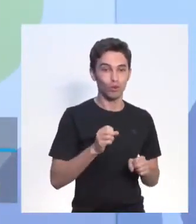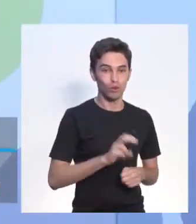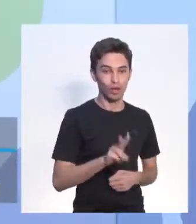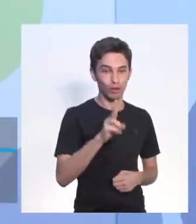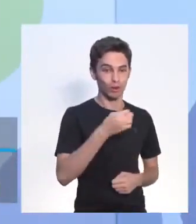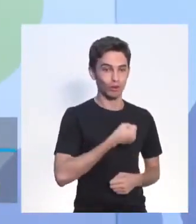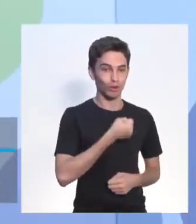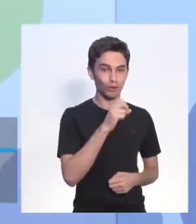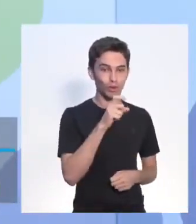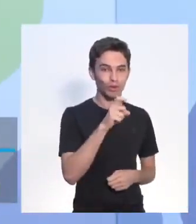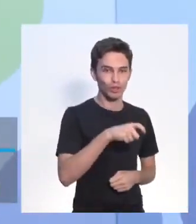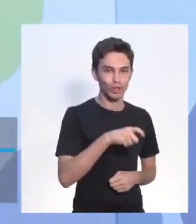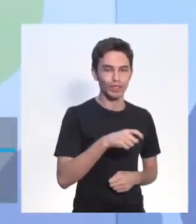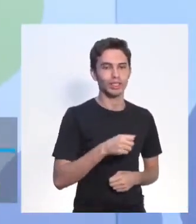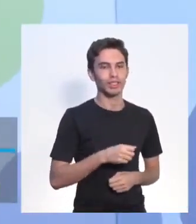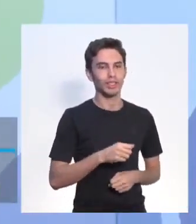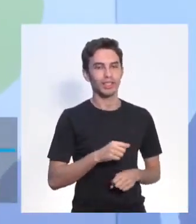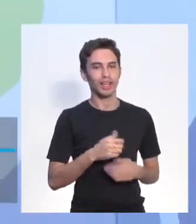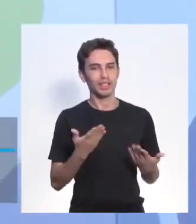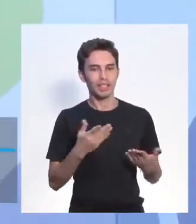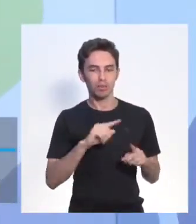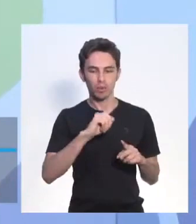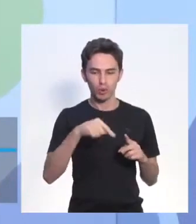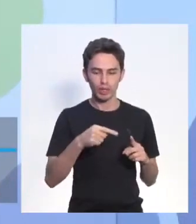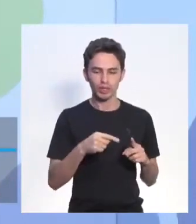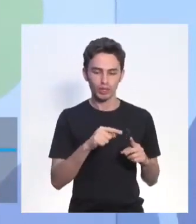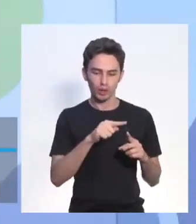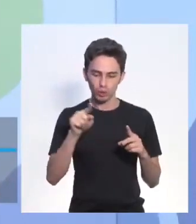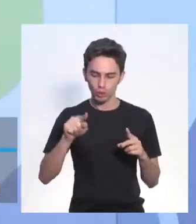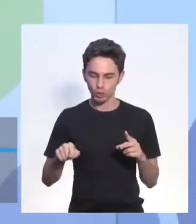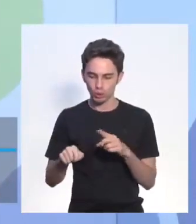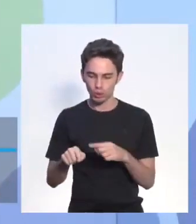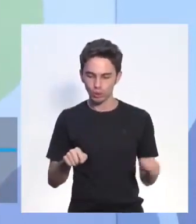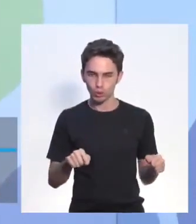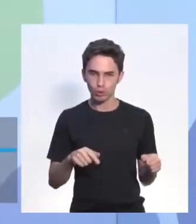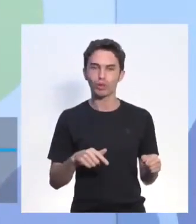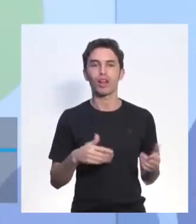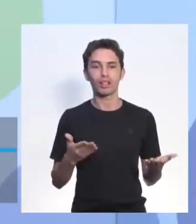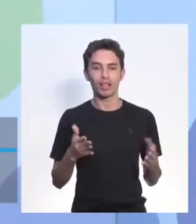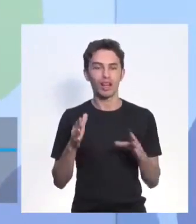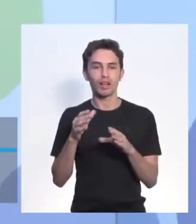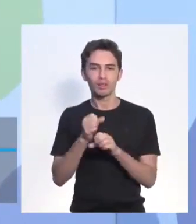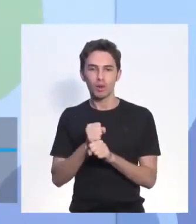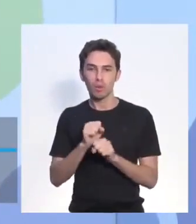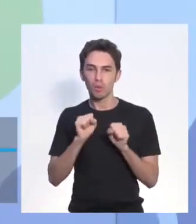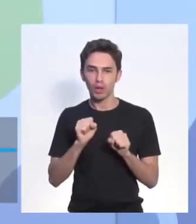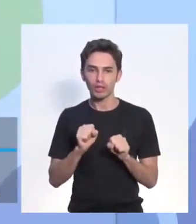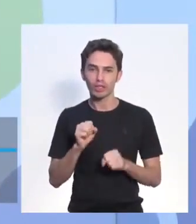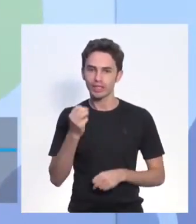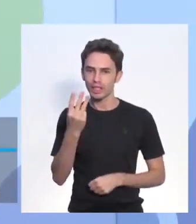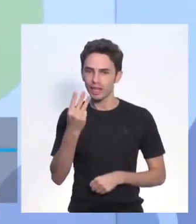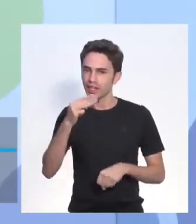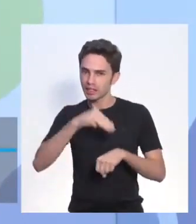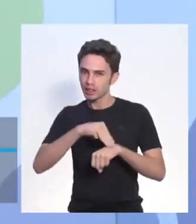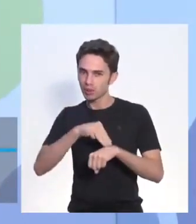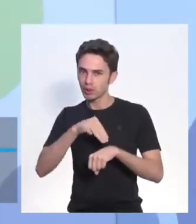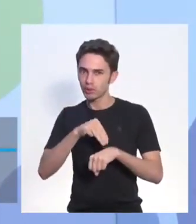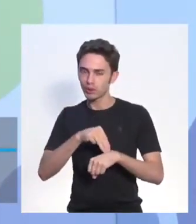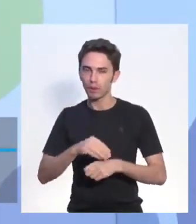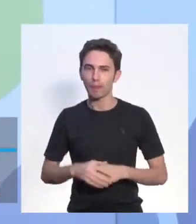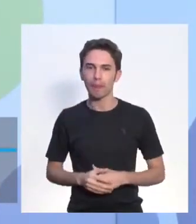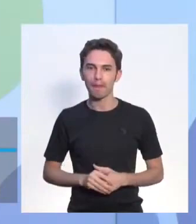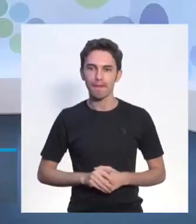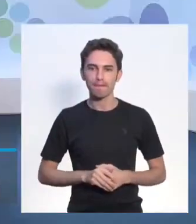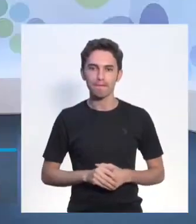lados, 3 minutos. Pessoal, coloque lá na ordem crescente do tamanho dos lados, ok? Que eu vou anotar o seu nome e passar para a